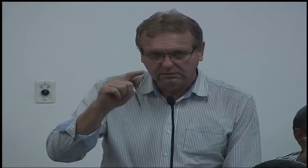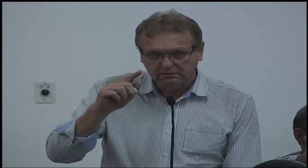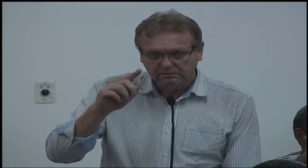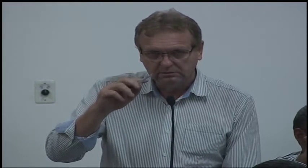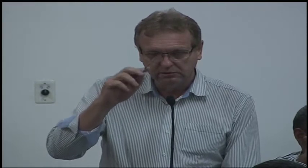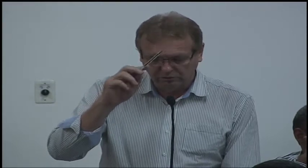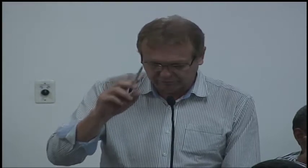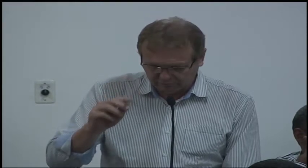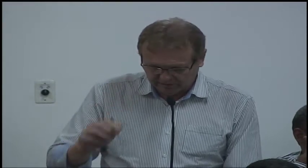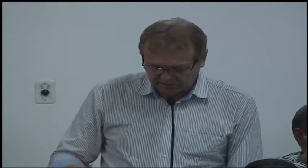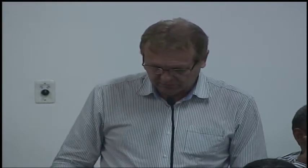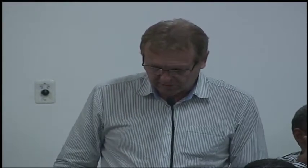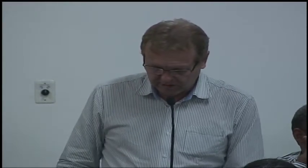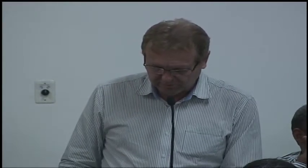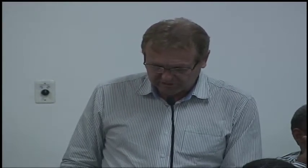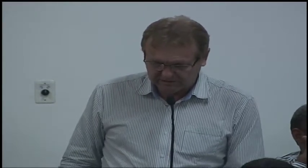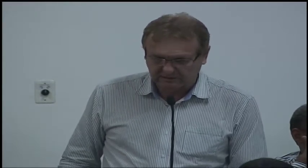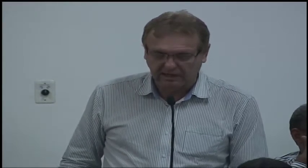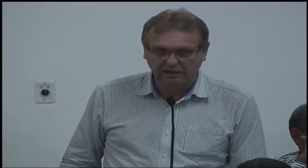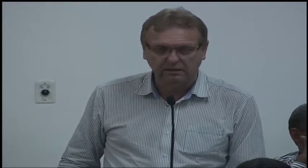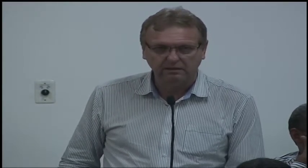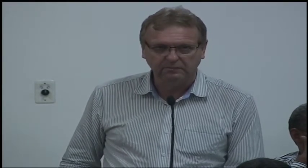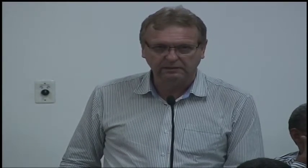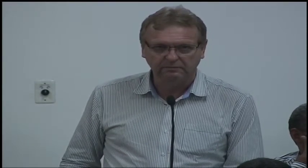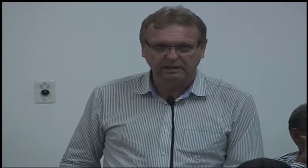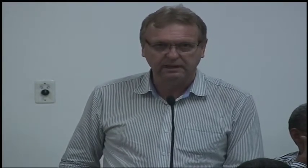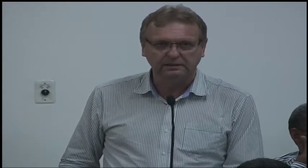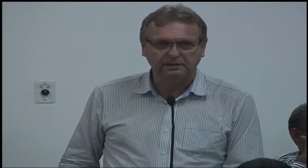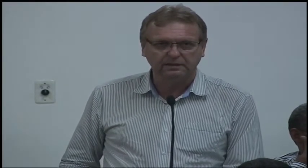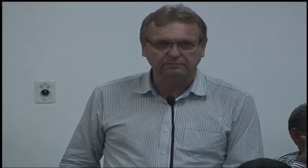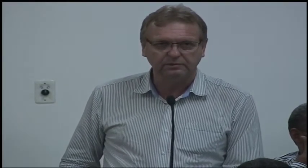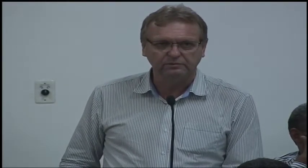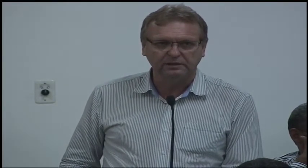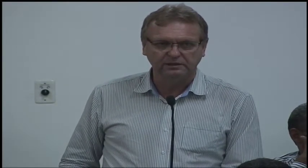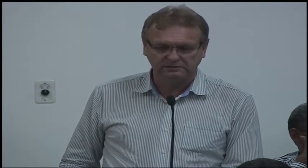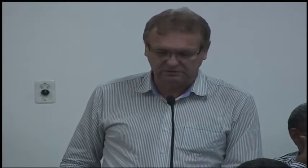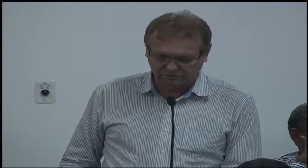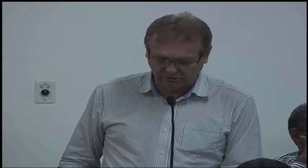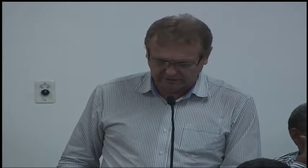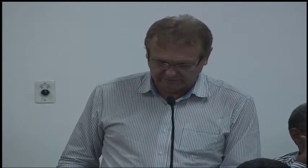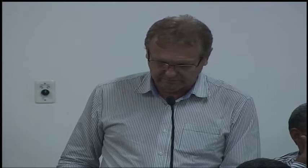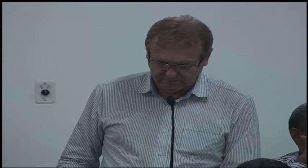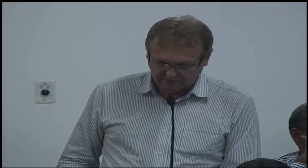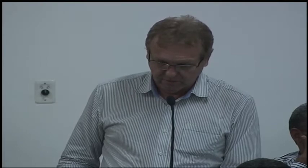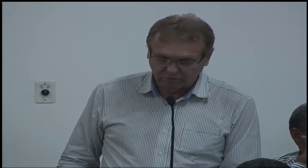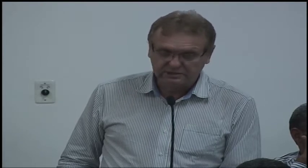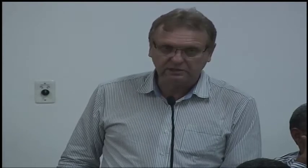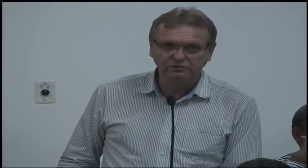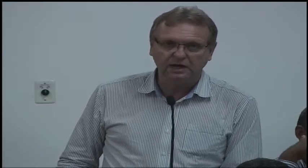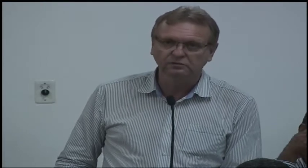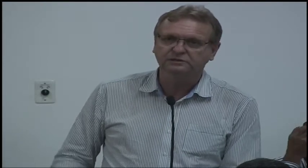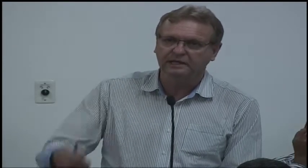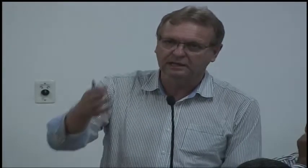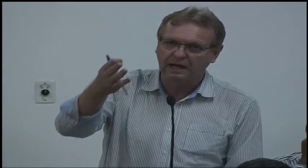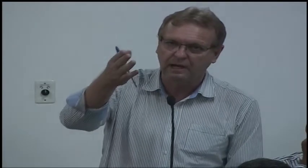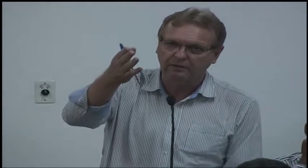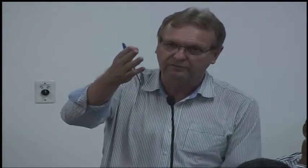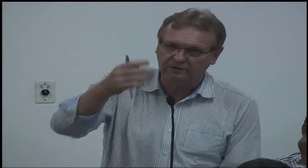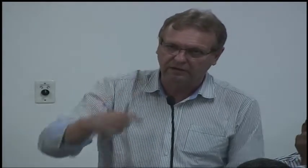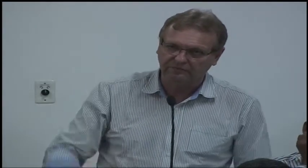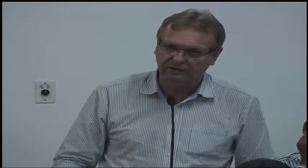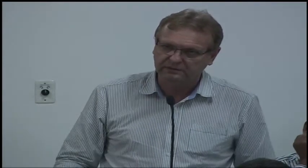de novo é lugar pra ensinar matemática português história coisa que os alunos sai